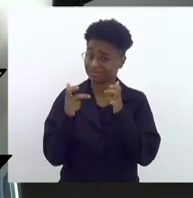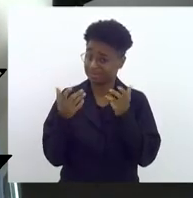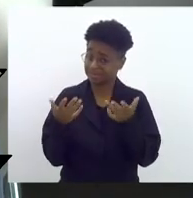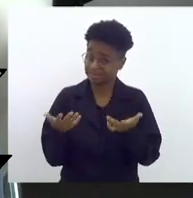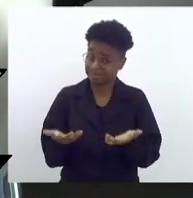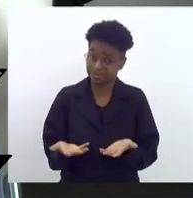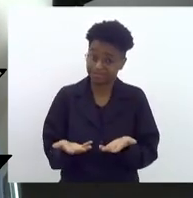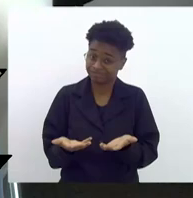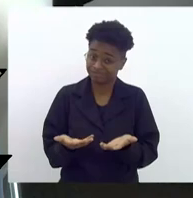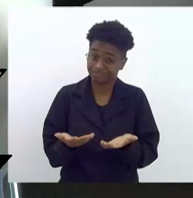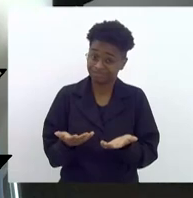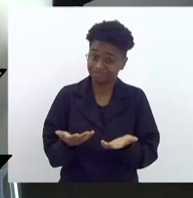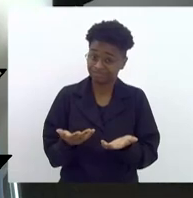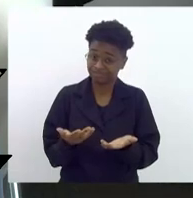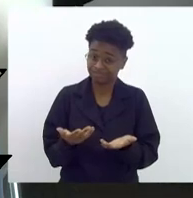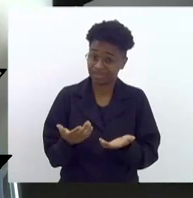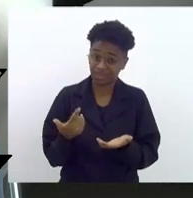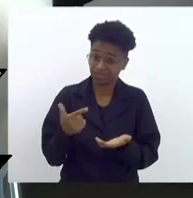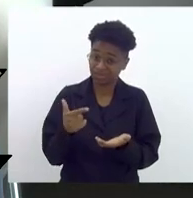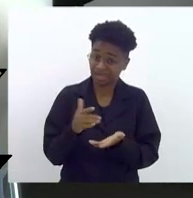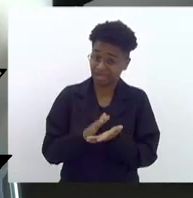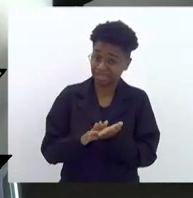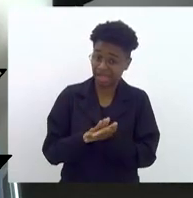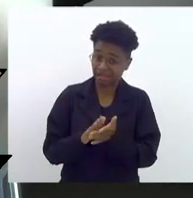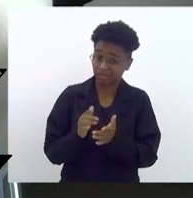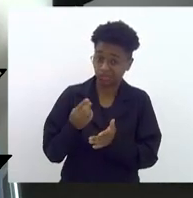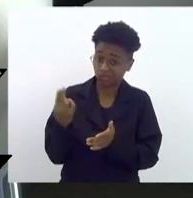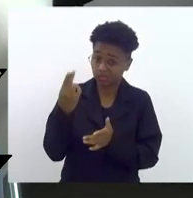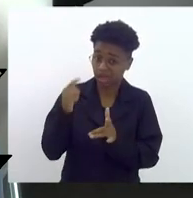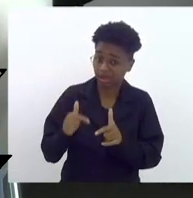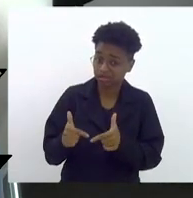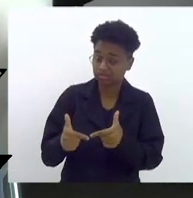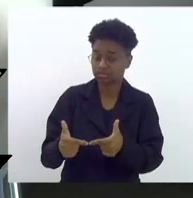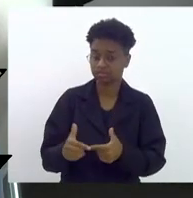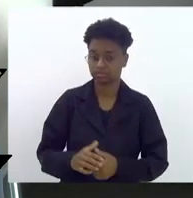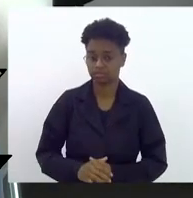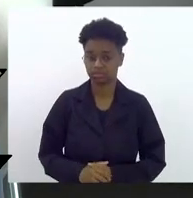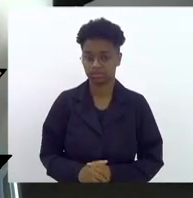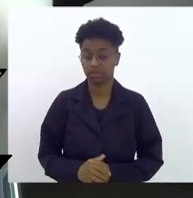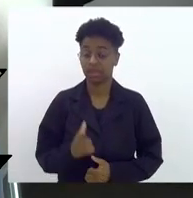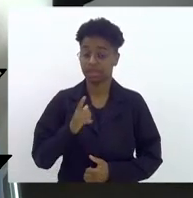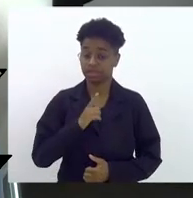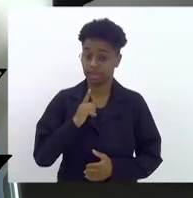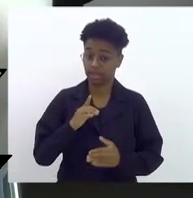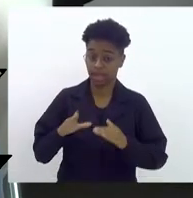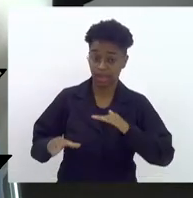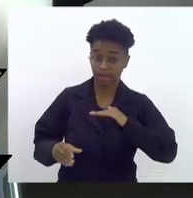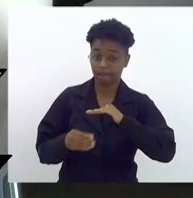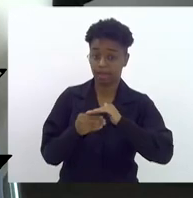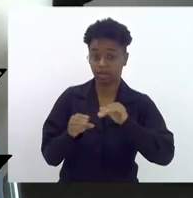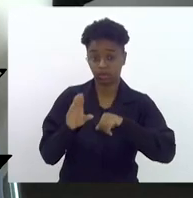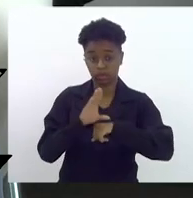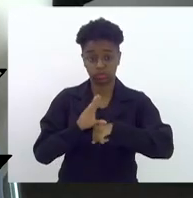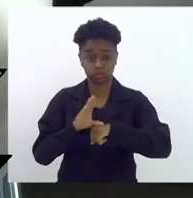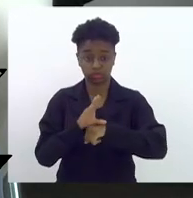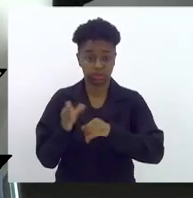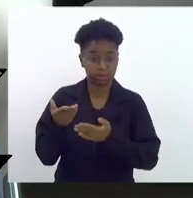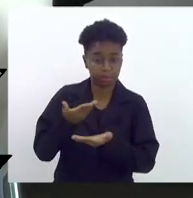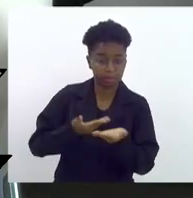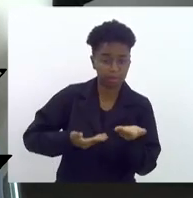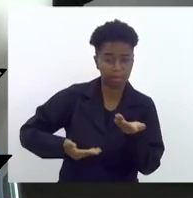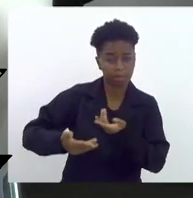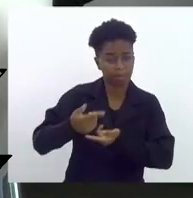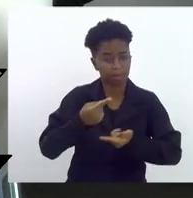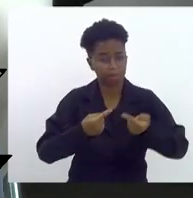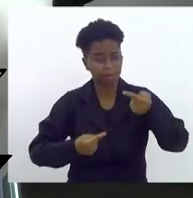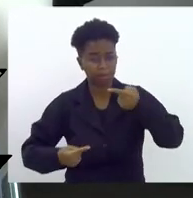não tem que ser muito a fazer existe uma Emenda Constitucional que tá tramitando Aliás o último